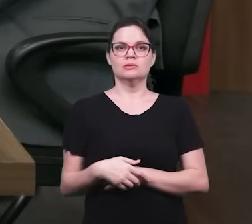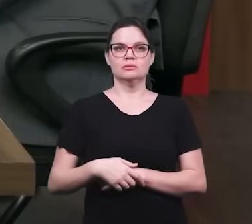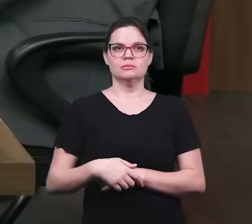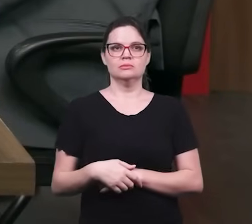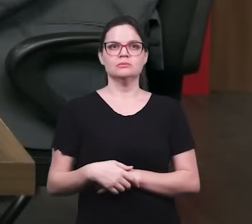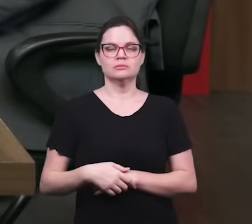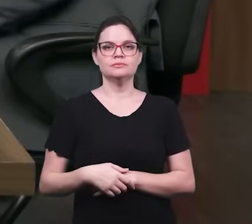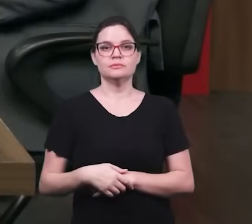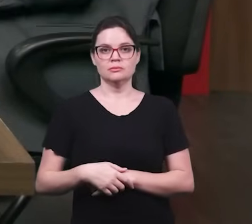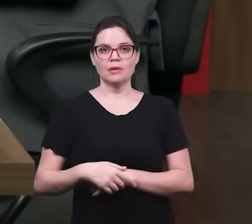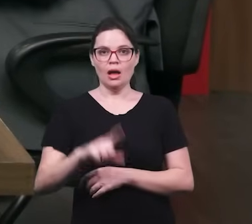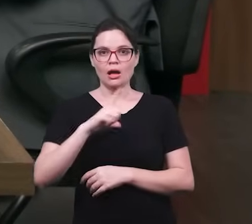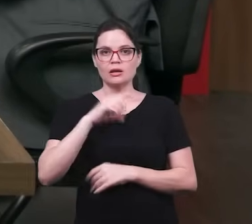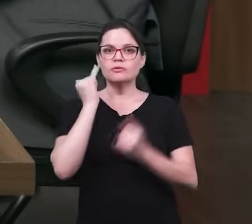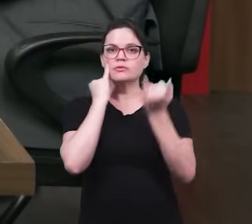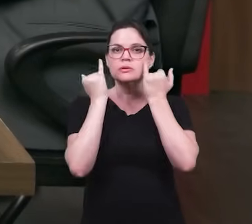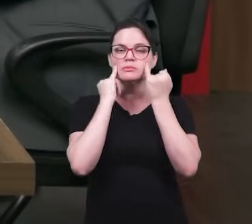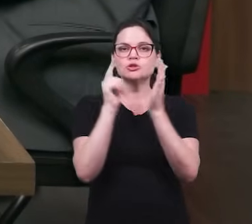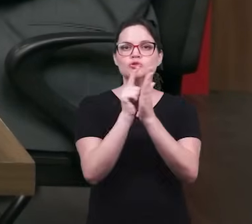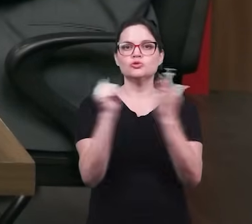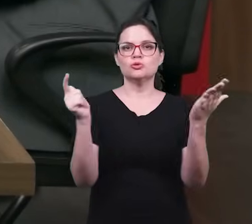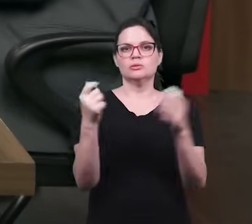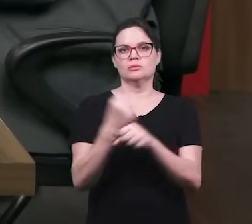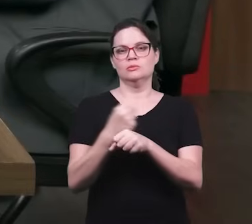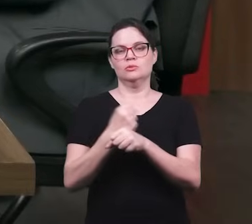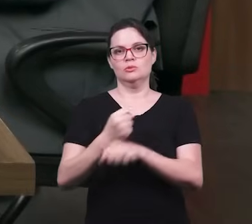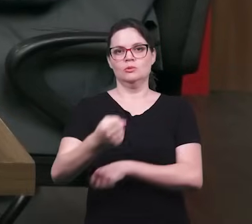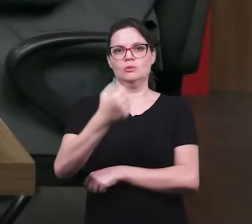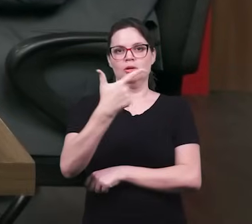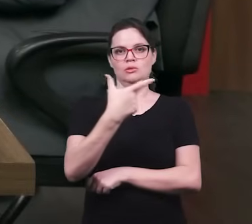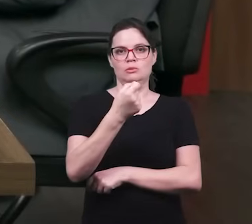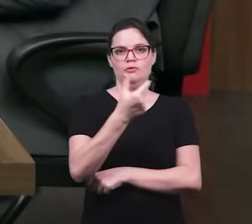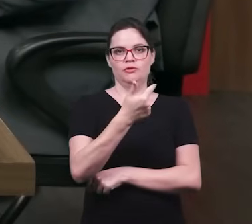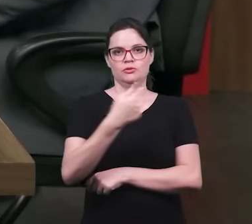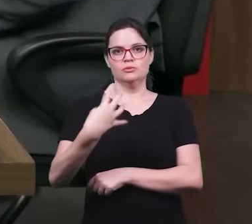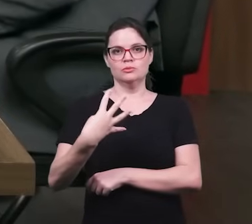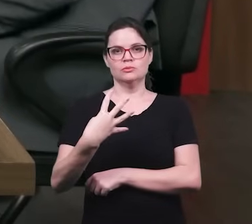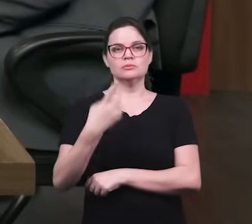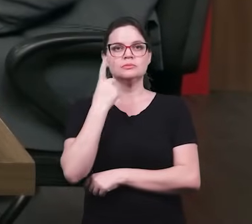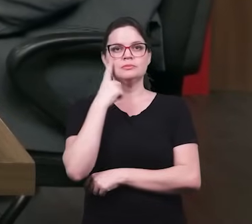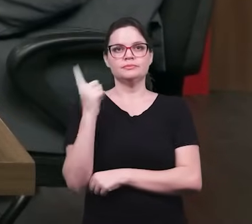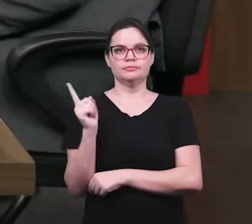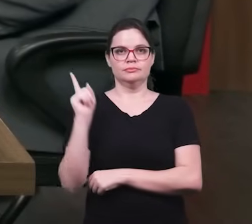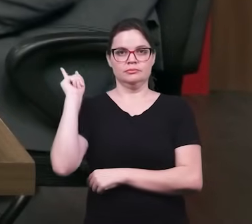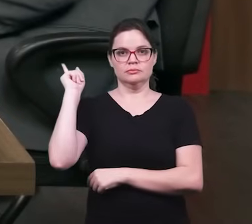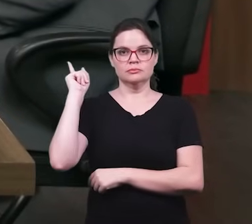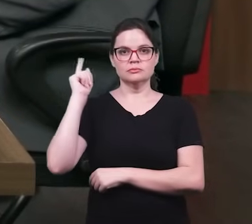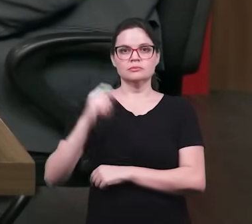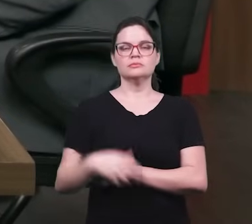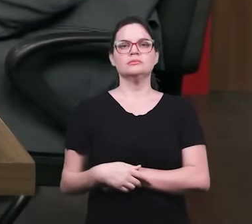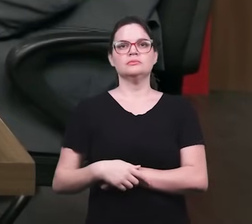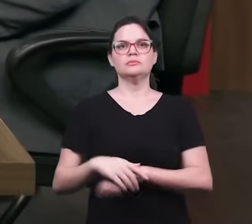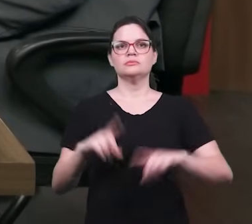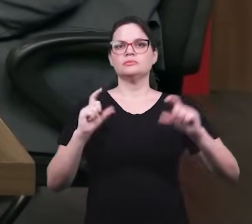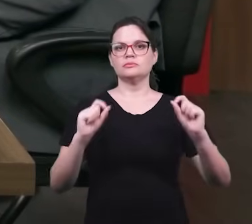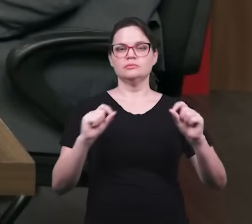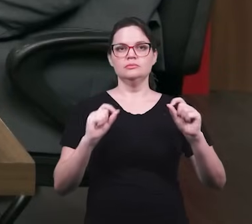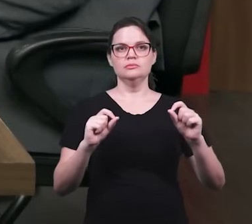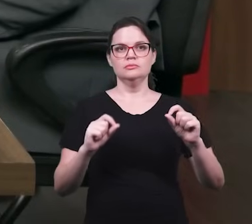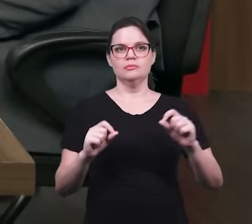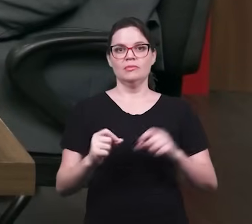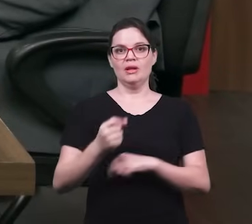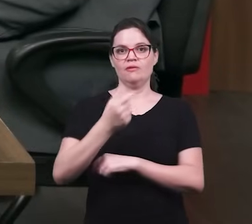Né? Reportagens bem atuais do ano de 2024. Um registro de que mais de